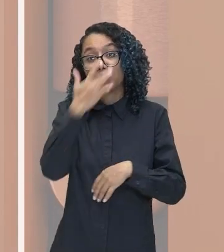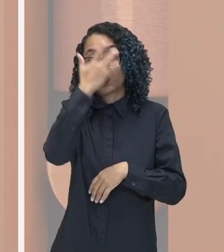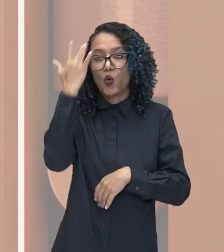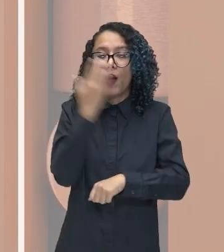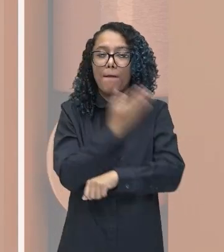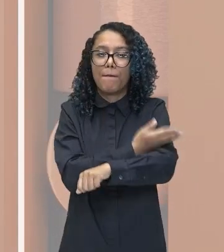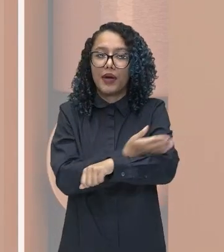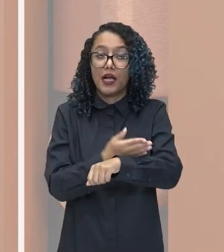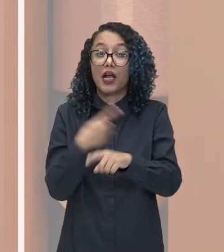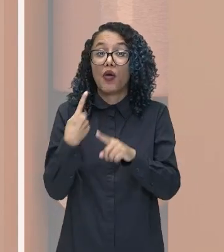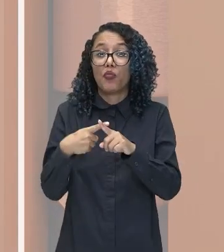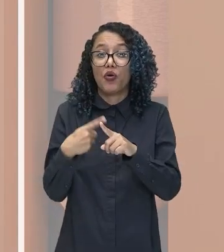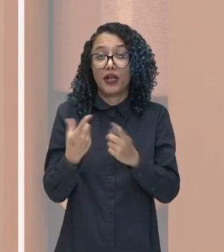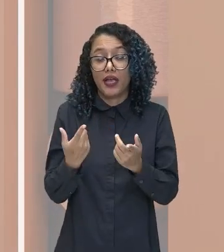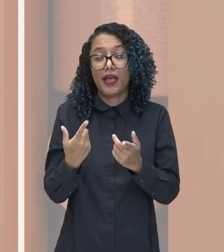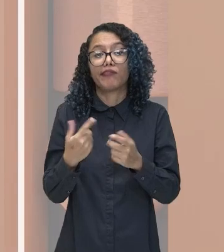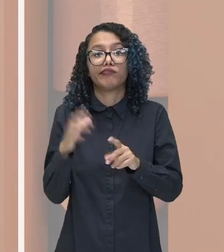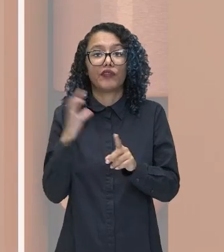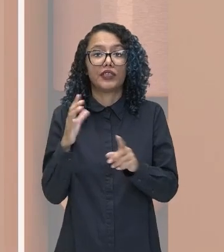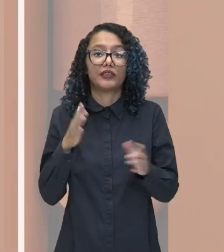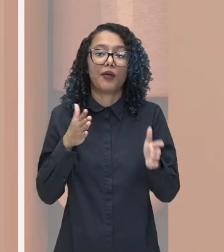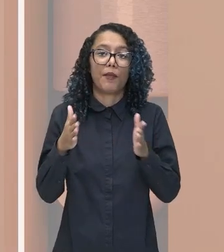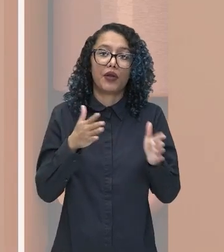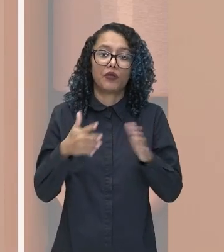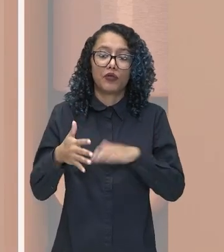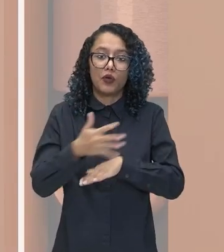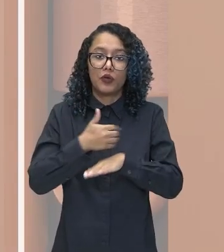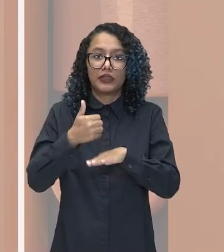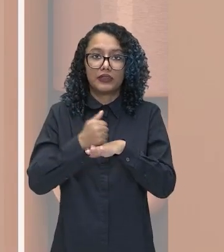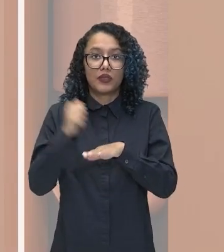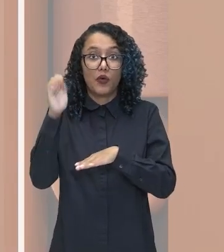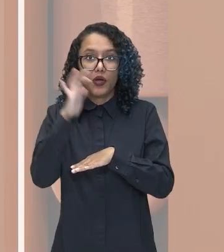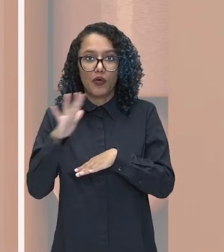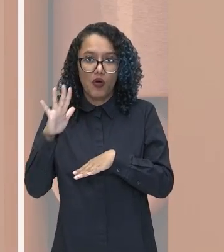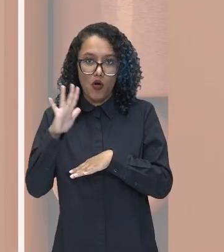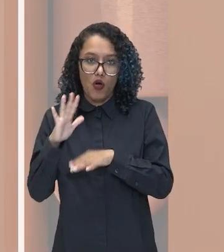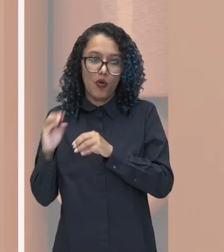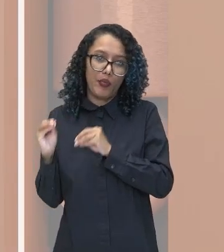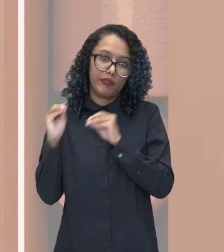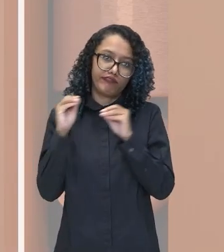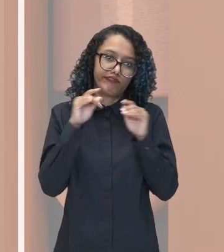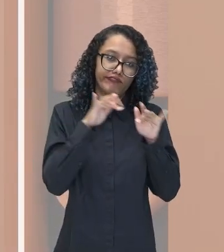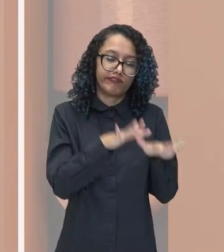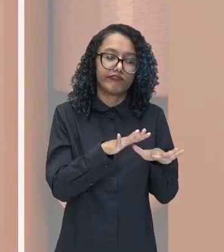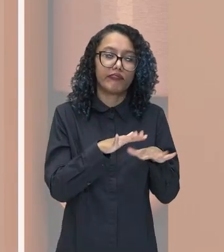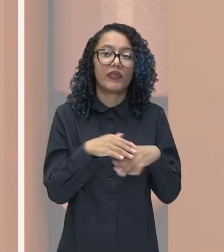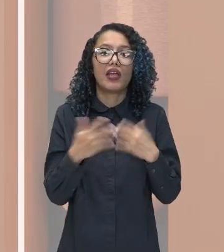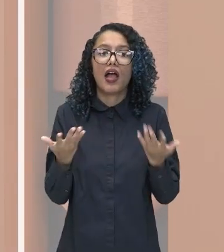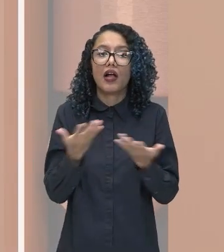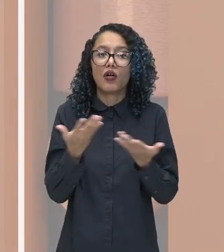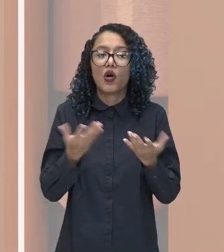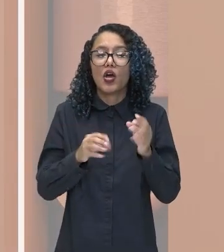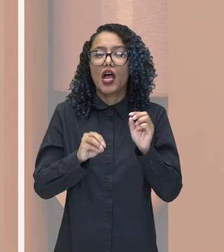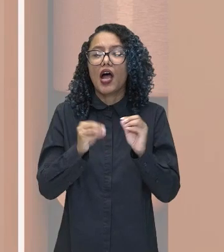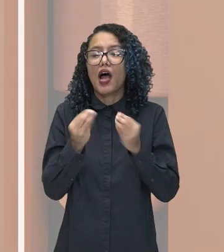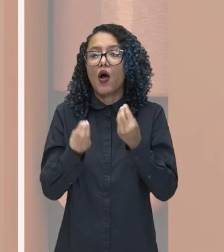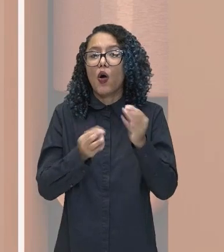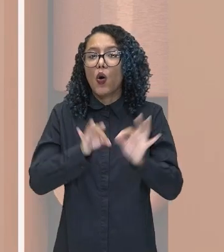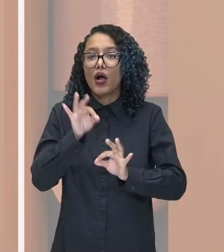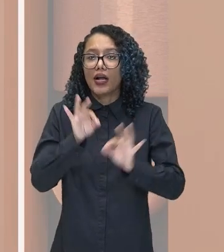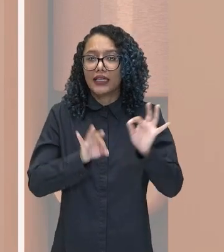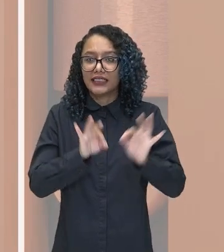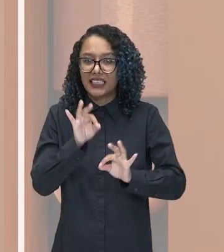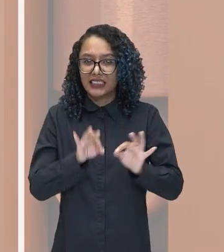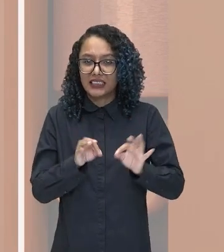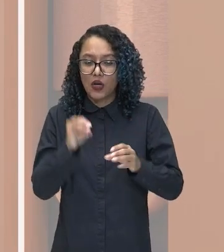colonização europeia. Agora, como é que vai estar distribuída essa população aí nos Estados Unidos? Vão existir áreas em que